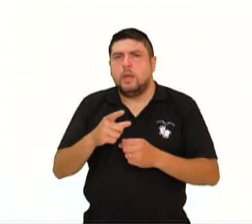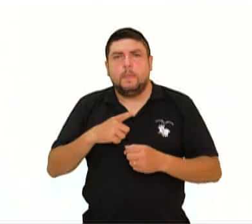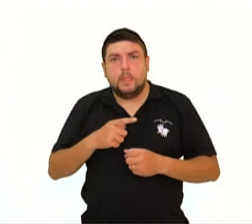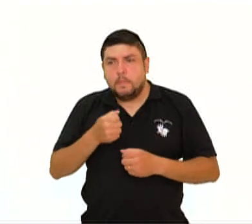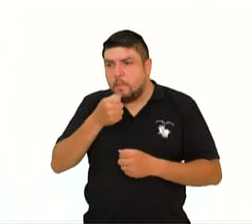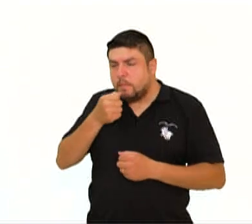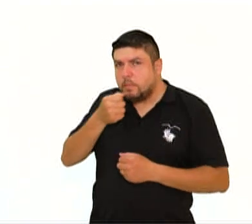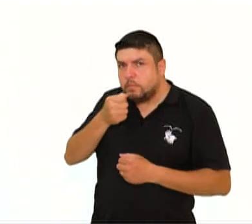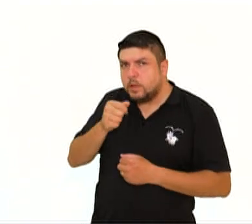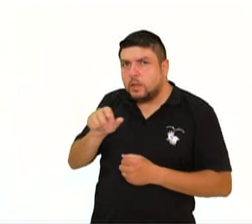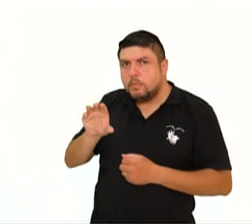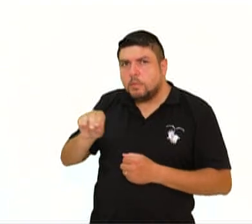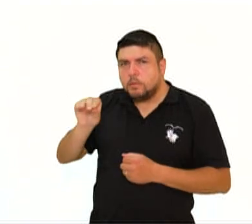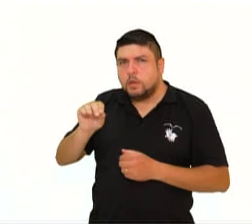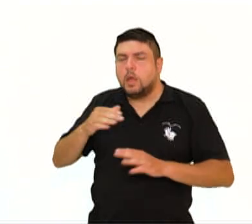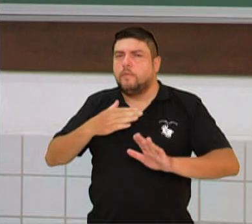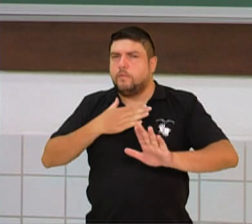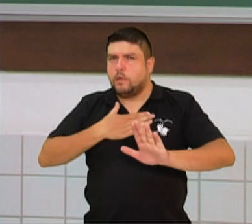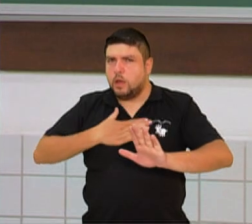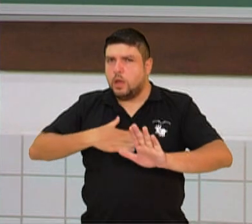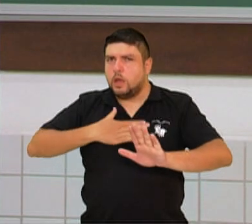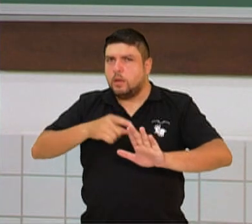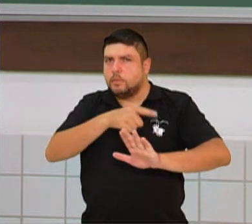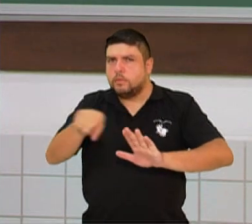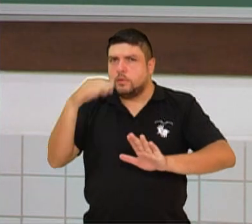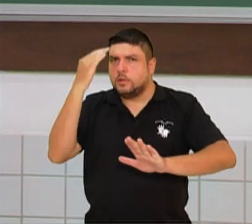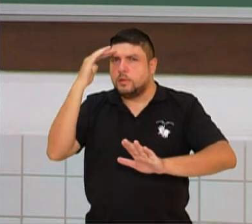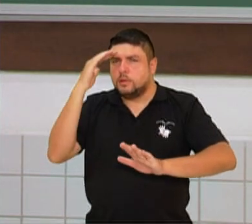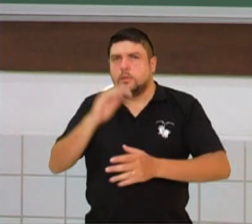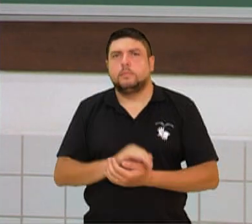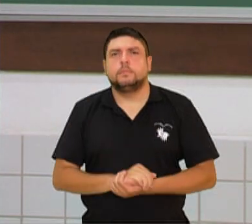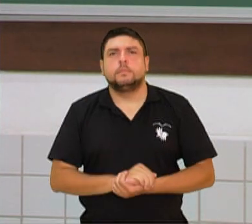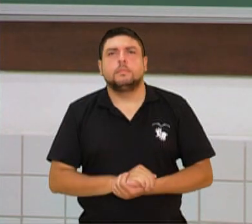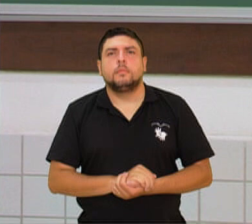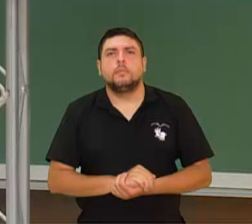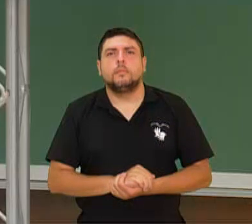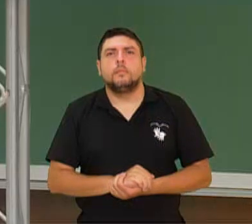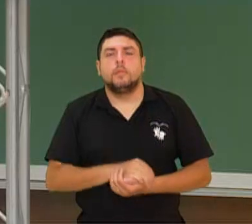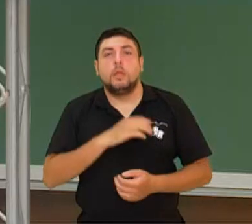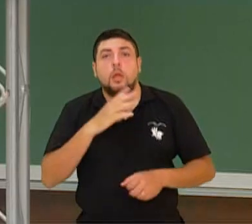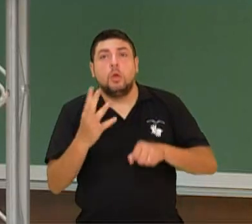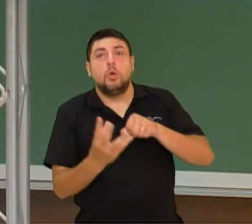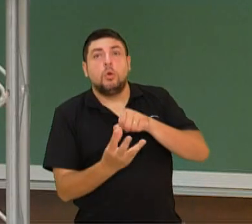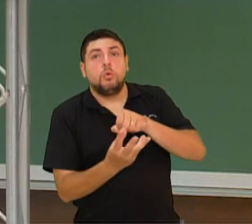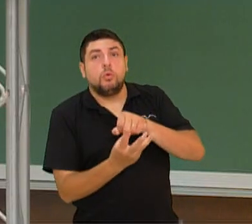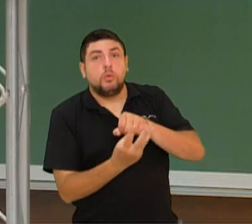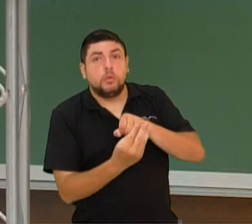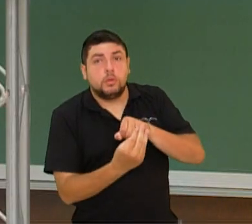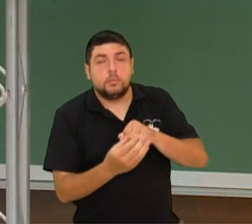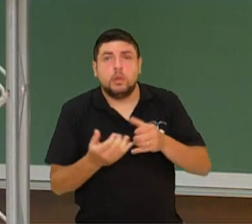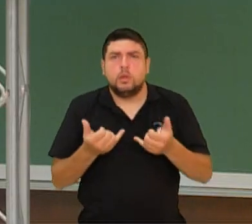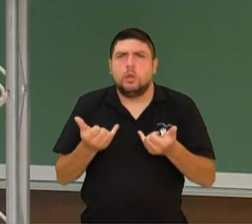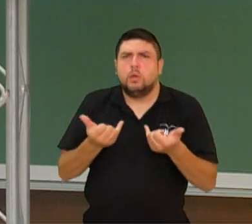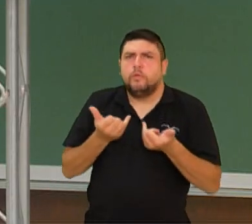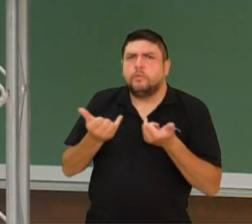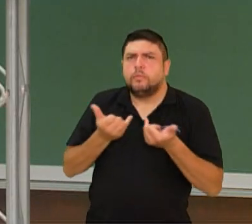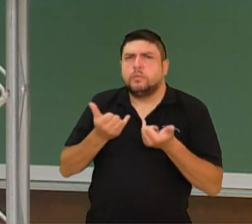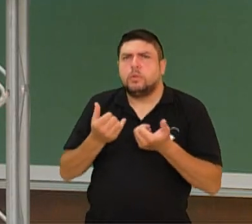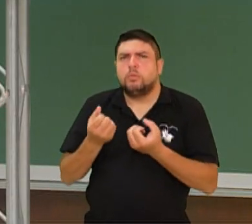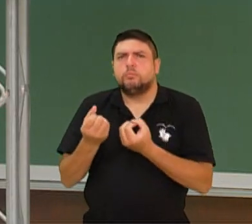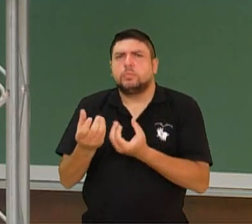entrevistador falando, então eu vou mais lento para que vocês consigam captar lá. O conhecimento, a informação, como o senhor